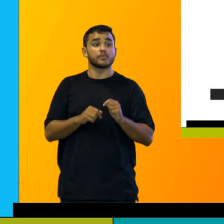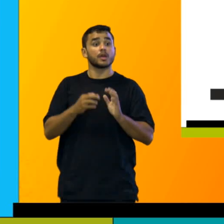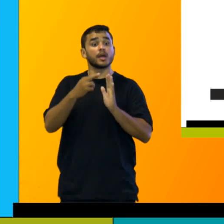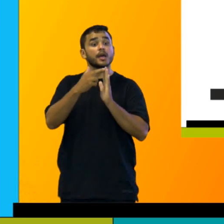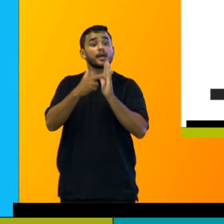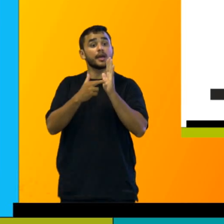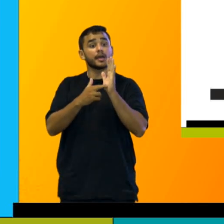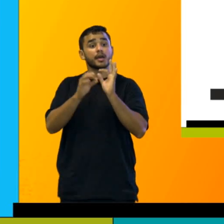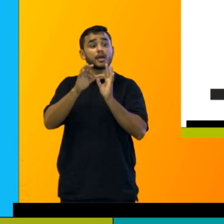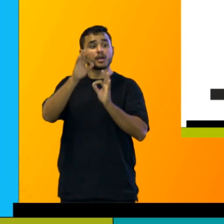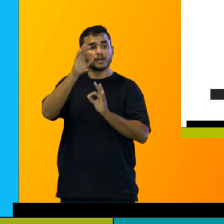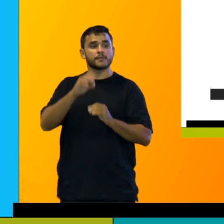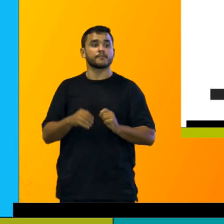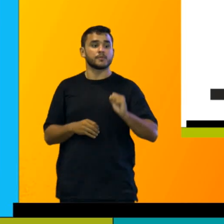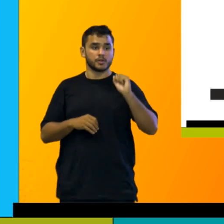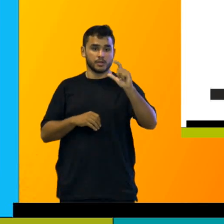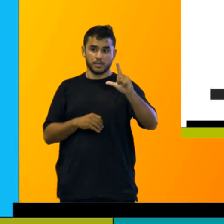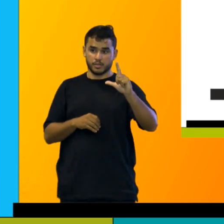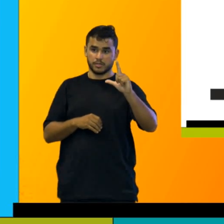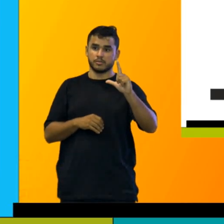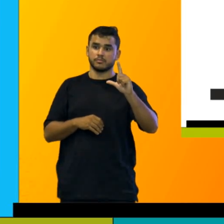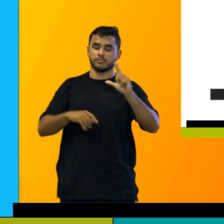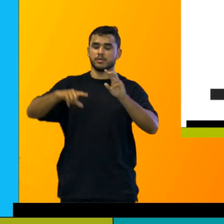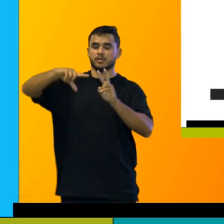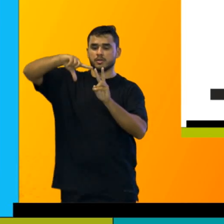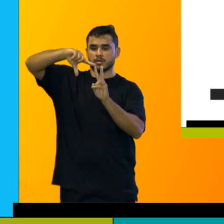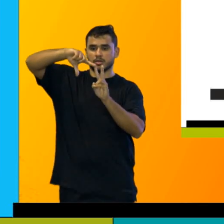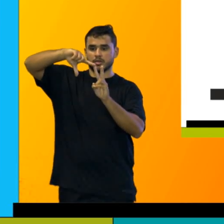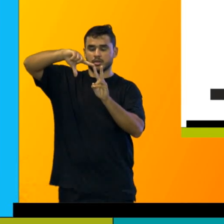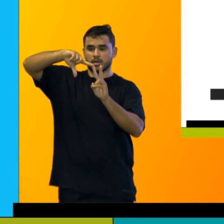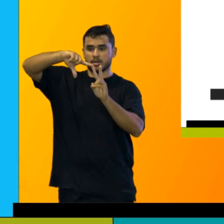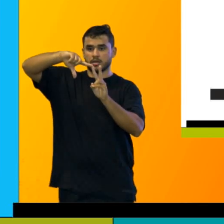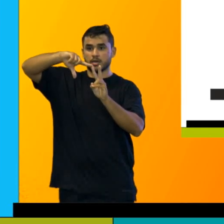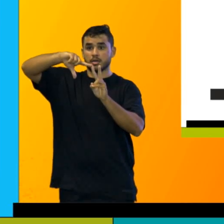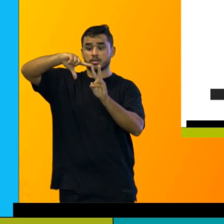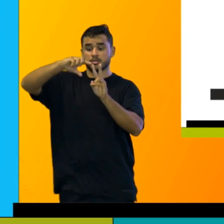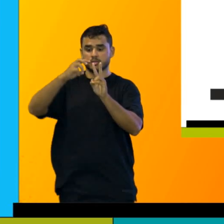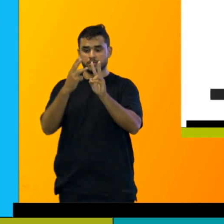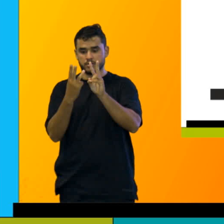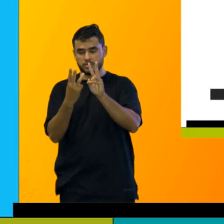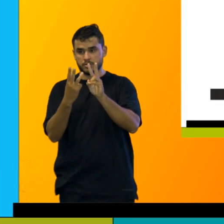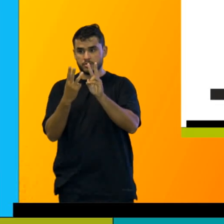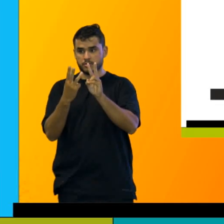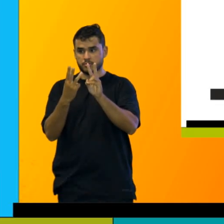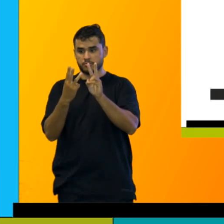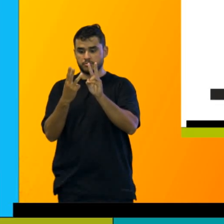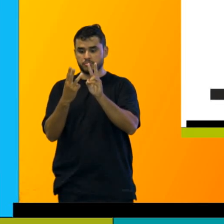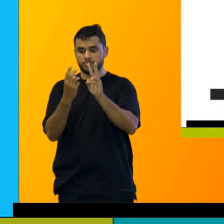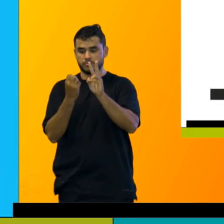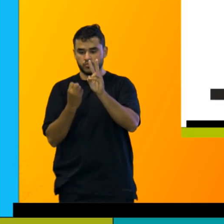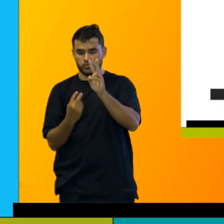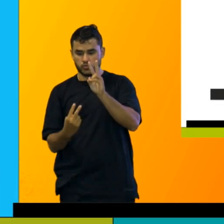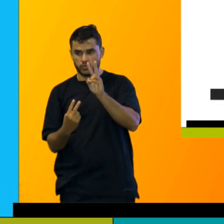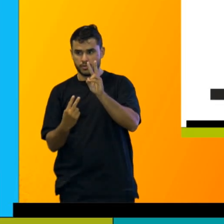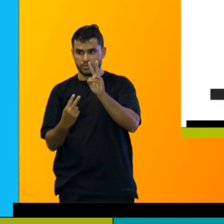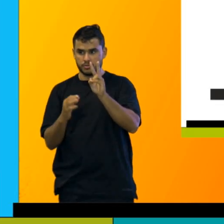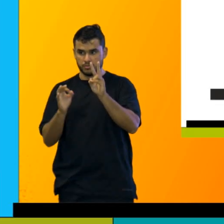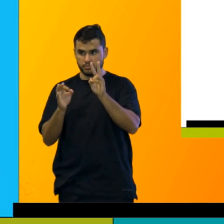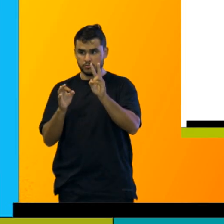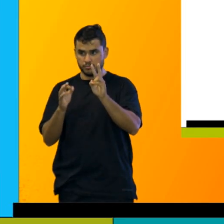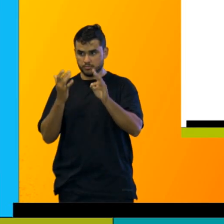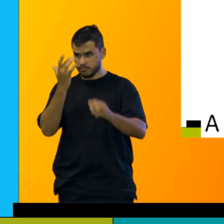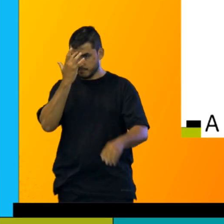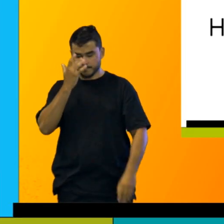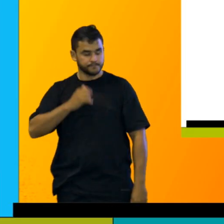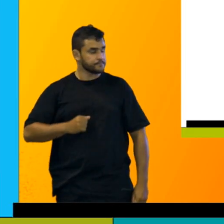de 3 sobre 2. L vezes raiz de 3 dividido por 2, tá? Tá aí,